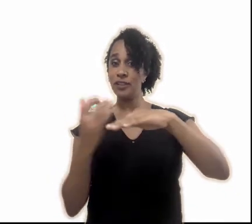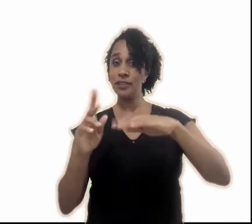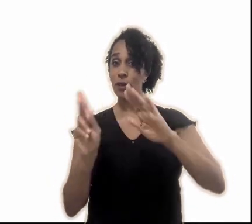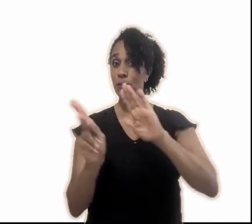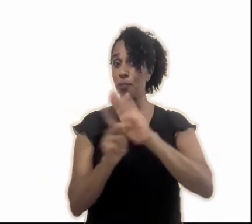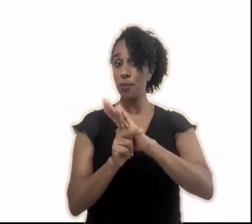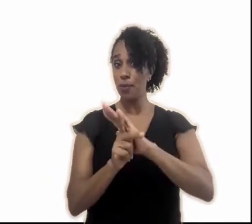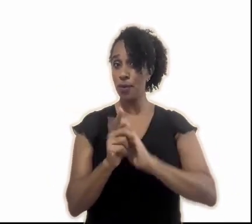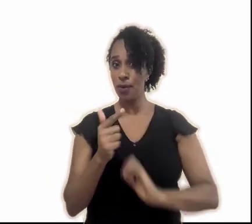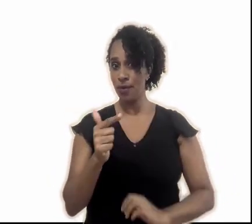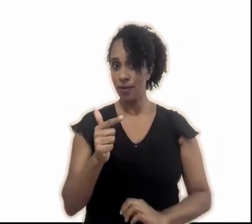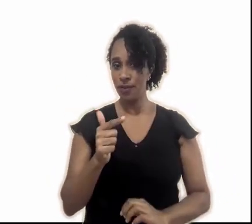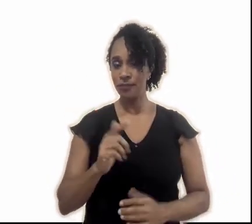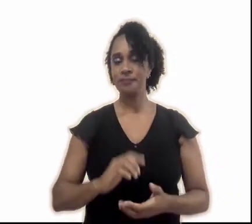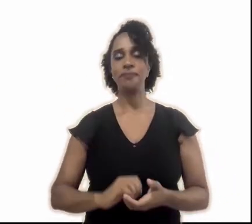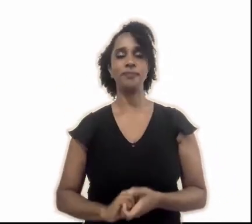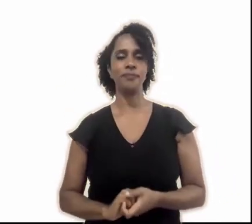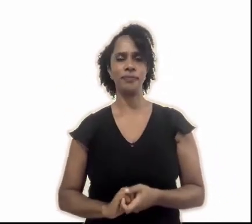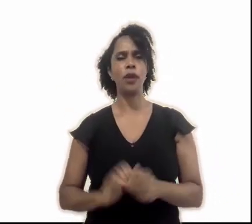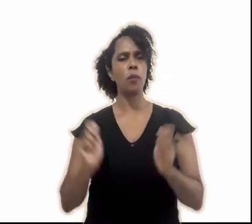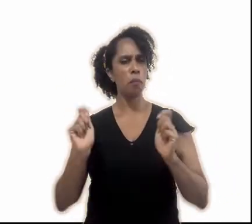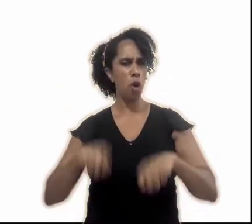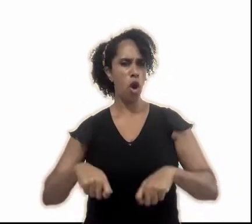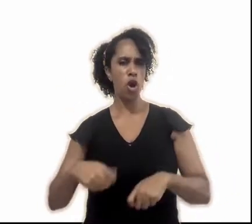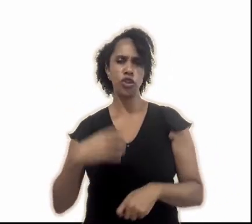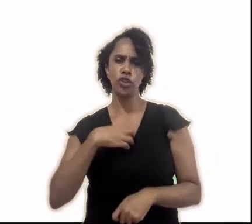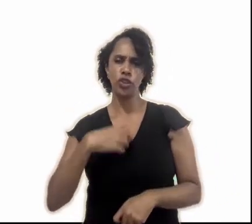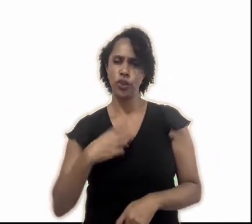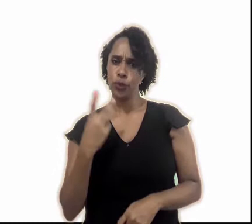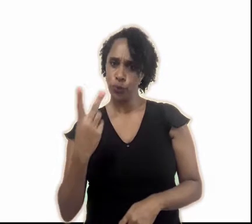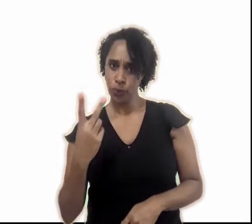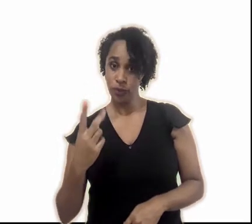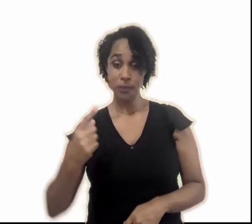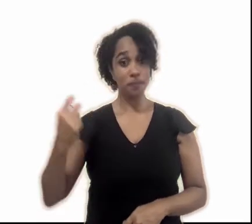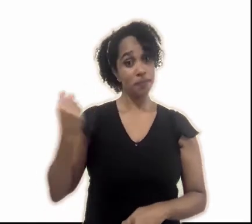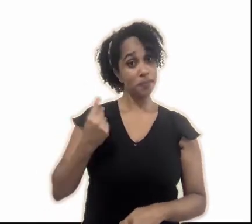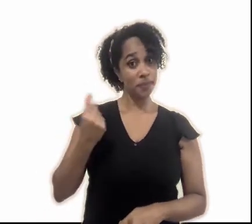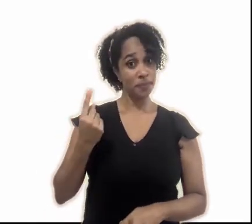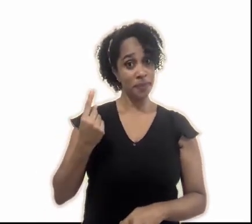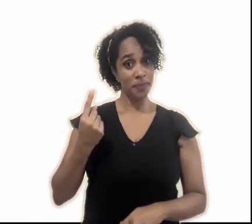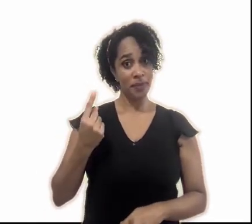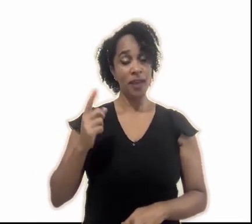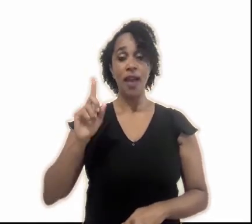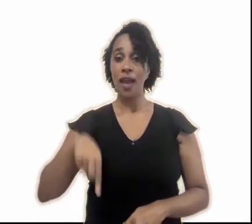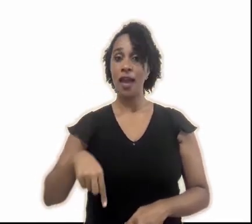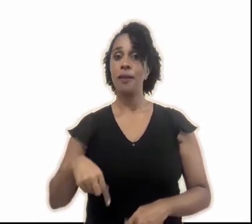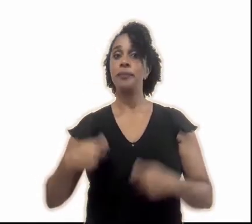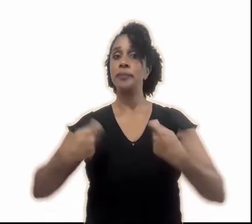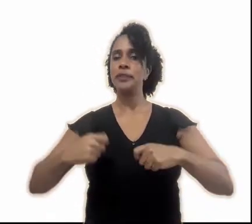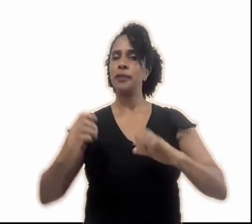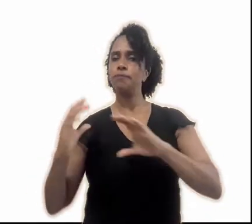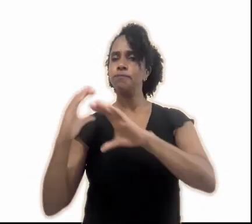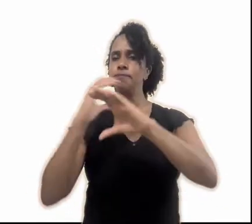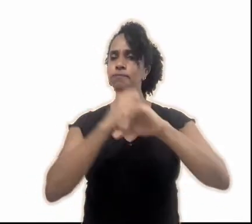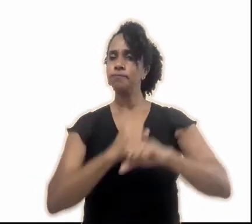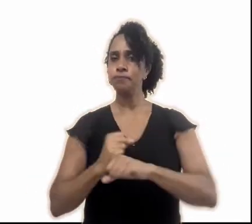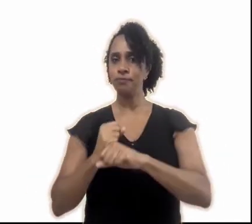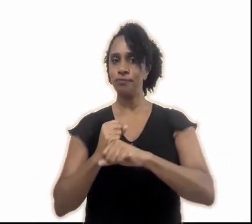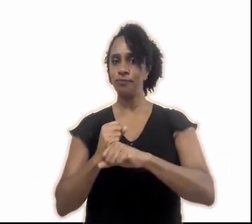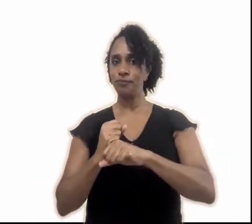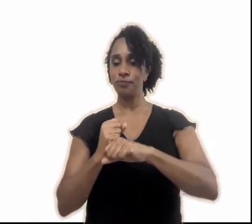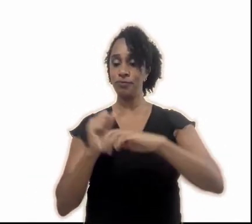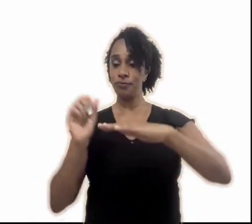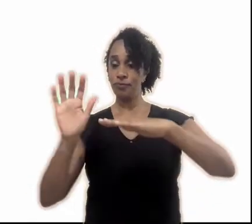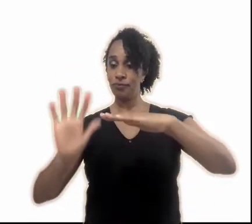isso. O primeiro modo é, devemos somar a parte inteira com a parte fracionária do número misto. Muito bem, devemos somar a parte